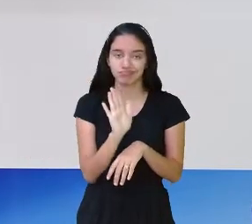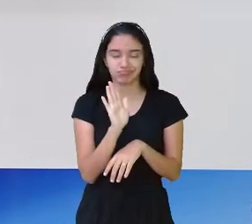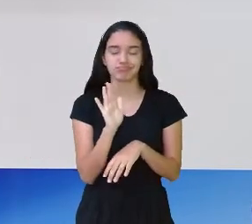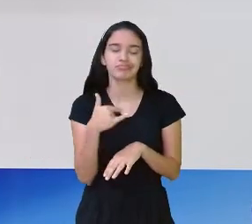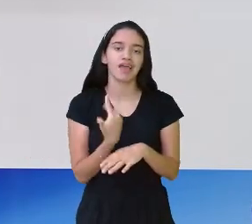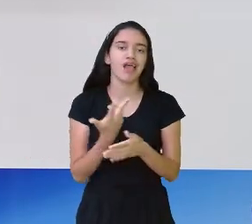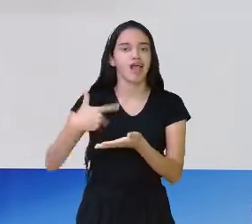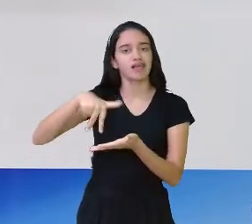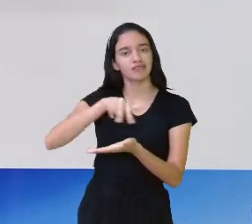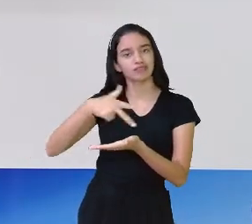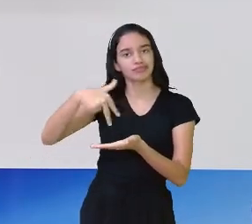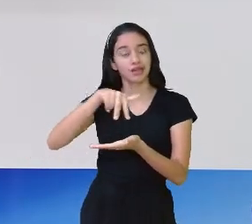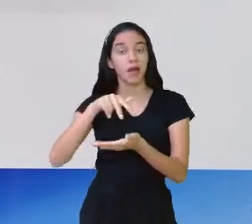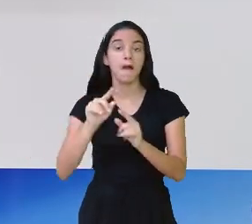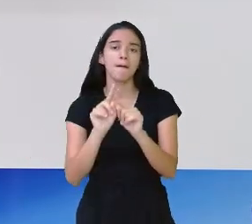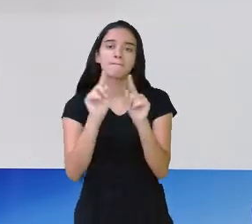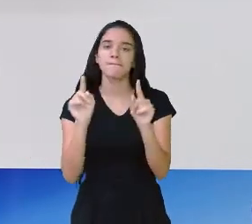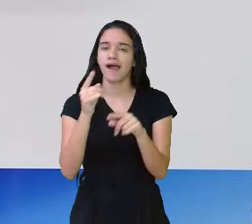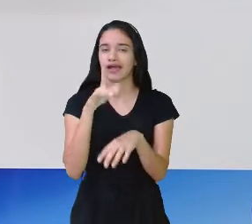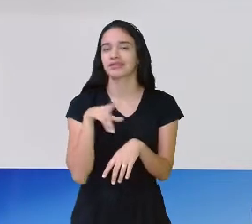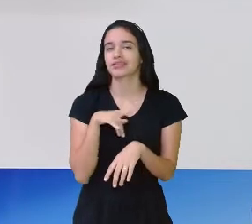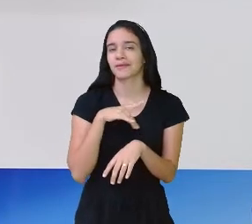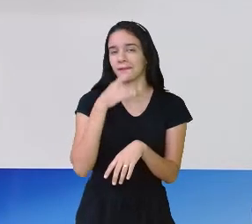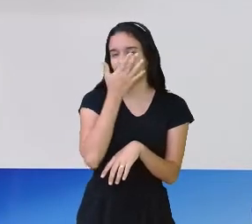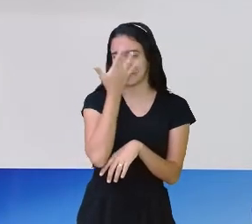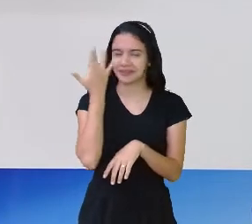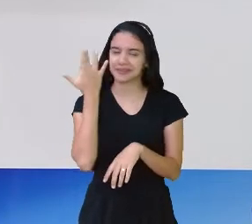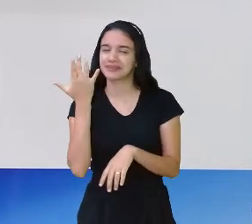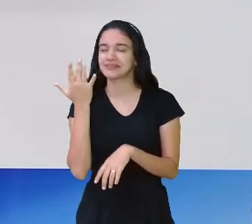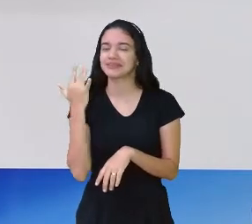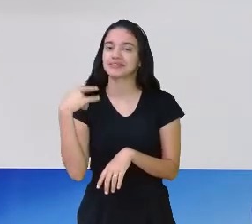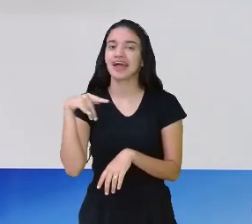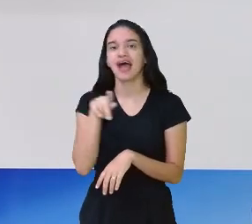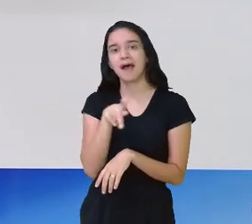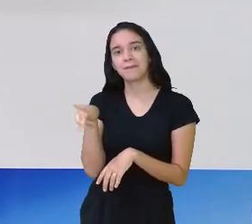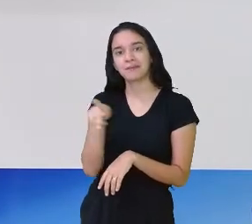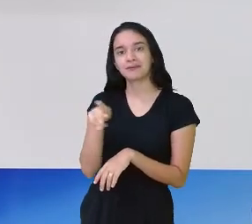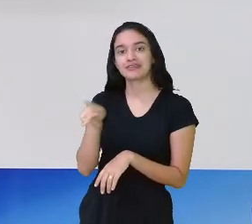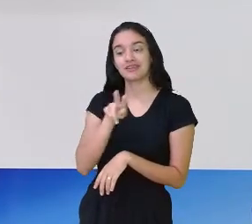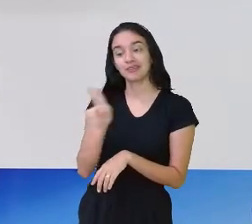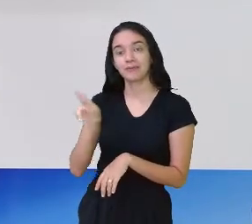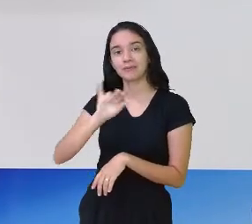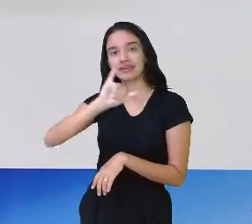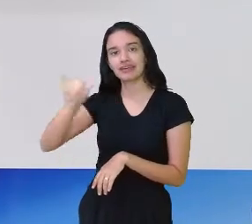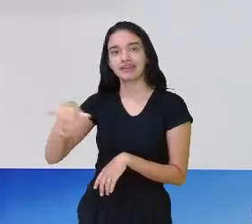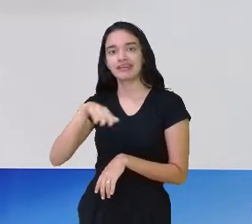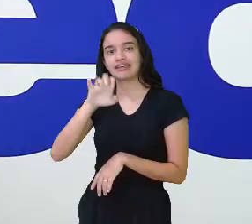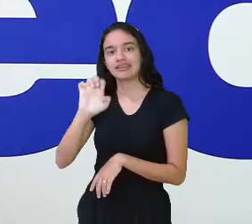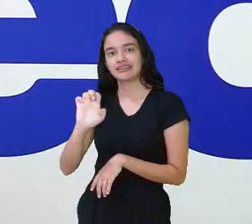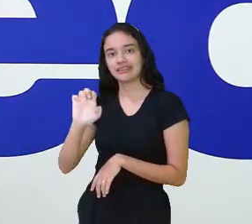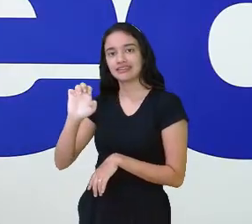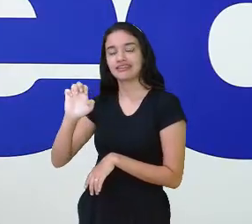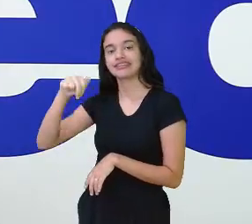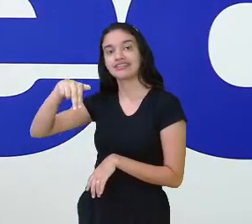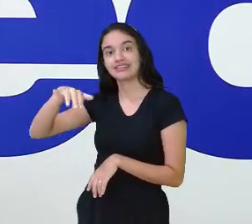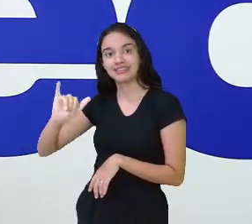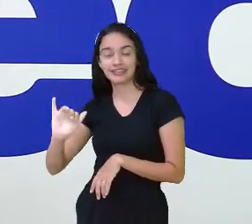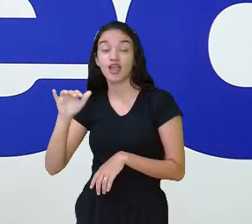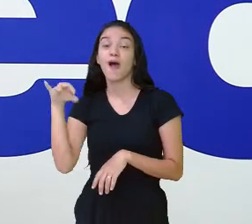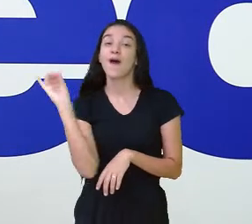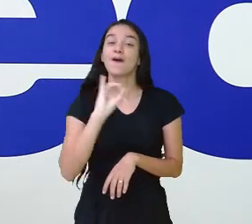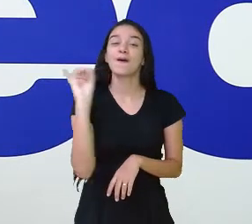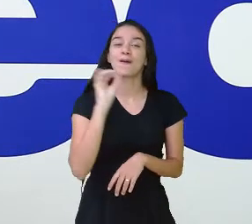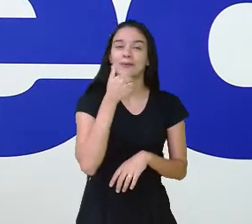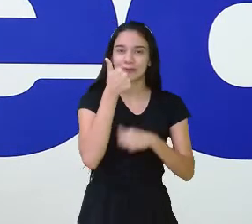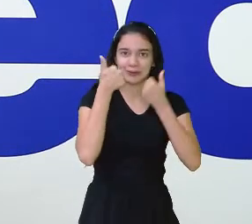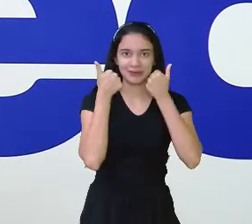bailarina, dançarina, mas tem alguém aqui que é a professora Gine. Vamos falar com ela? Oi pessoal, como é que